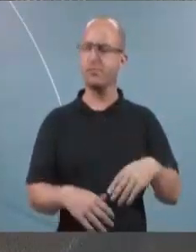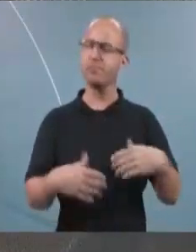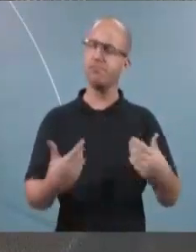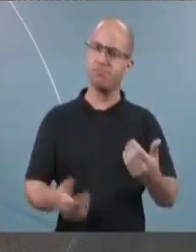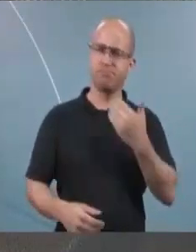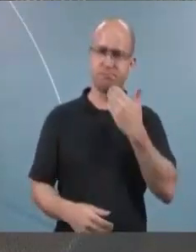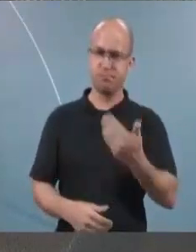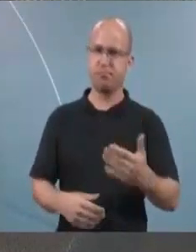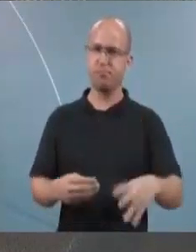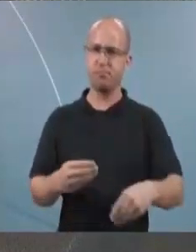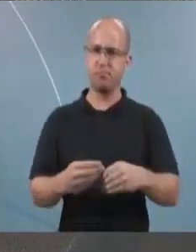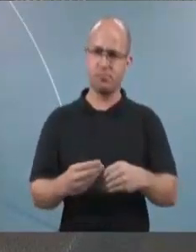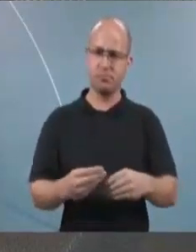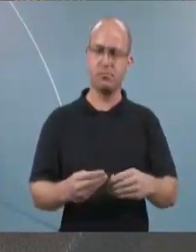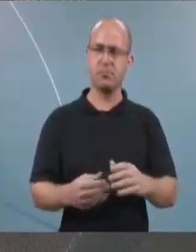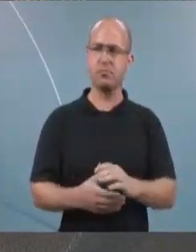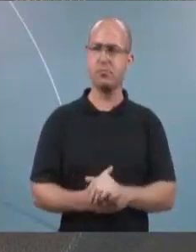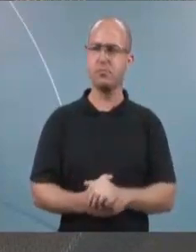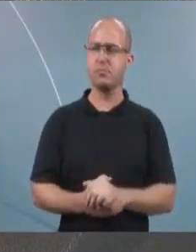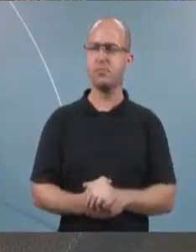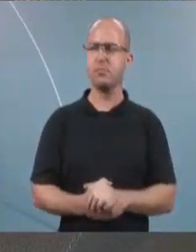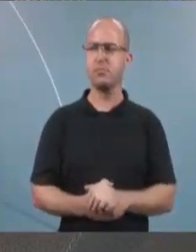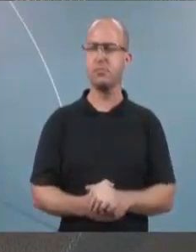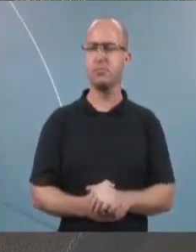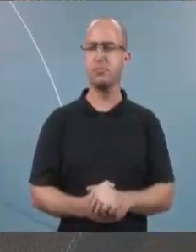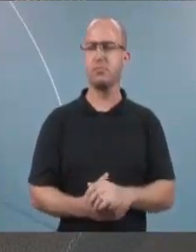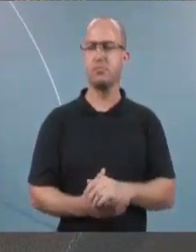então eu peço a inclusão desses